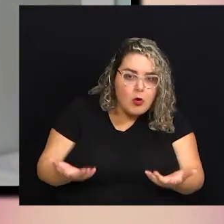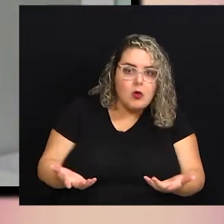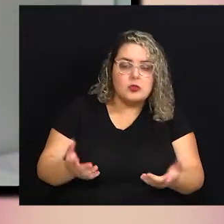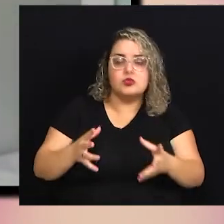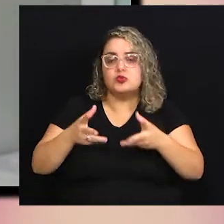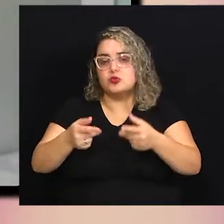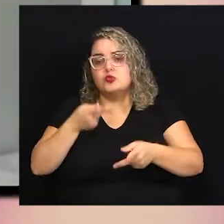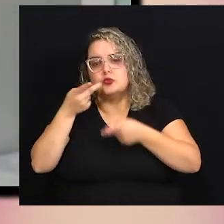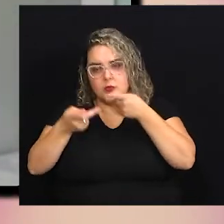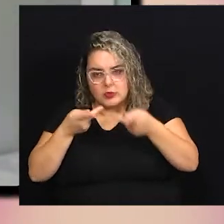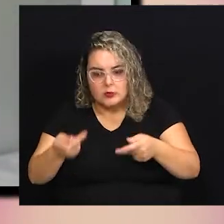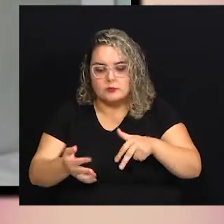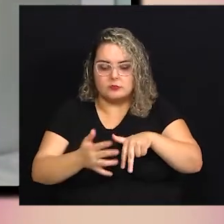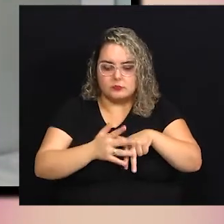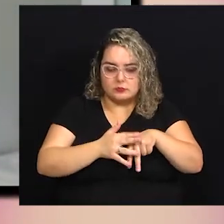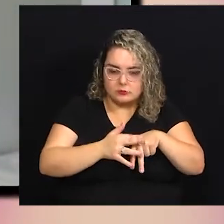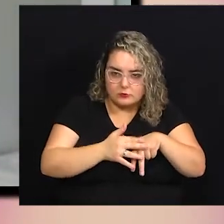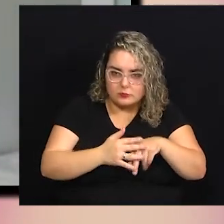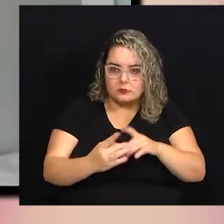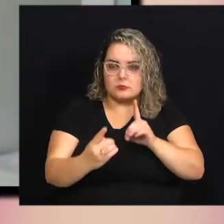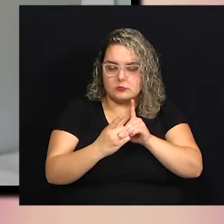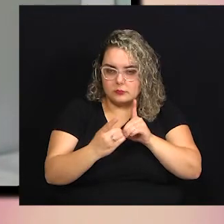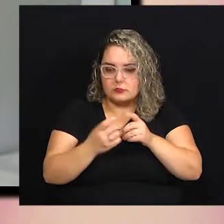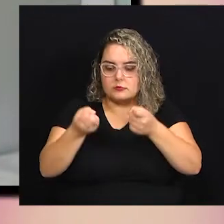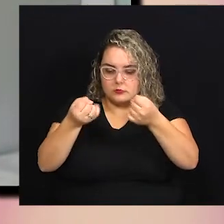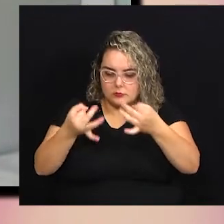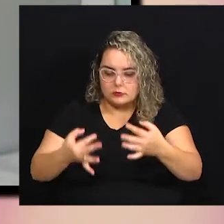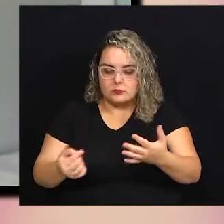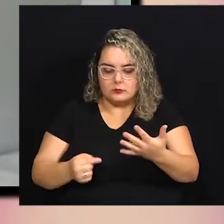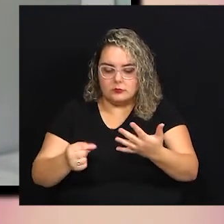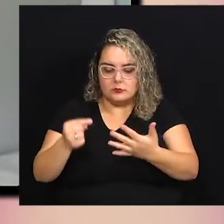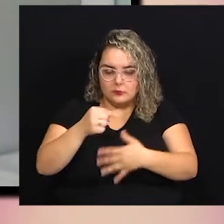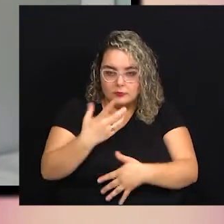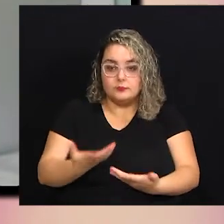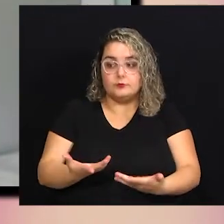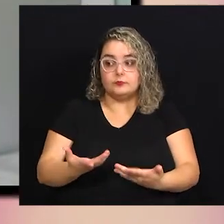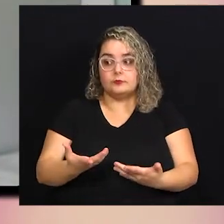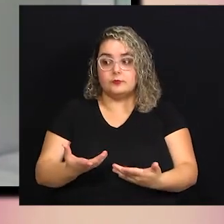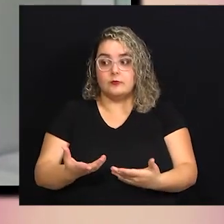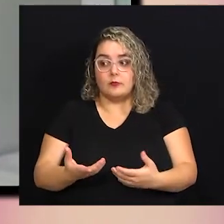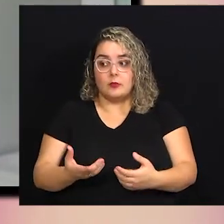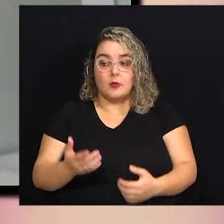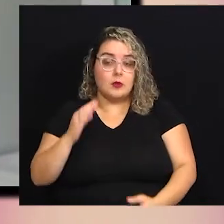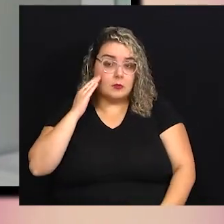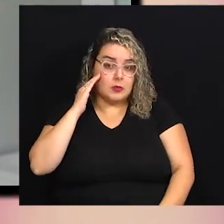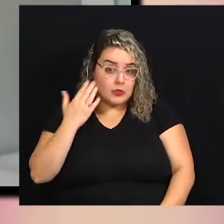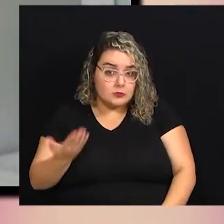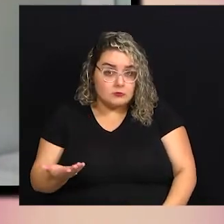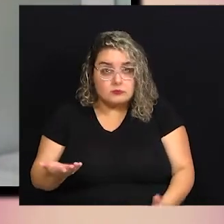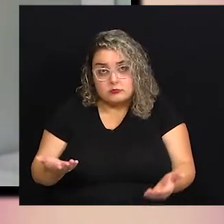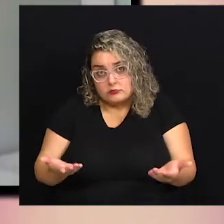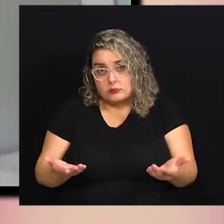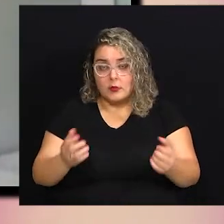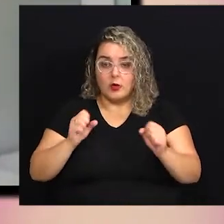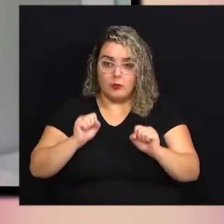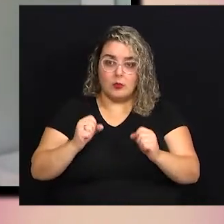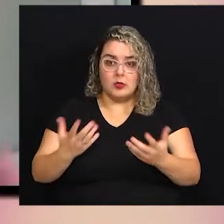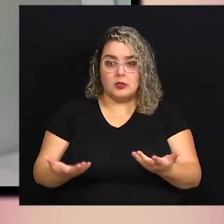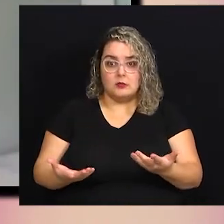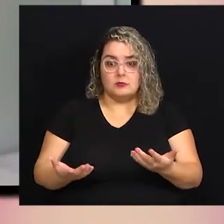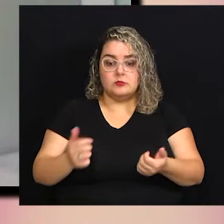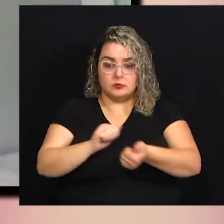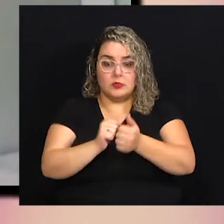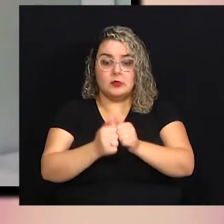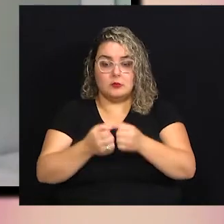Então, assim, tudo isso a gente aborda na consulta médica e vai esclarecendo ponto a ponto para entender que, bom, dá para a